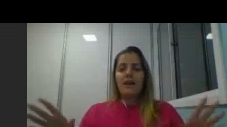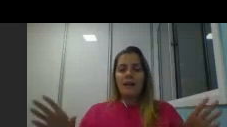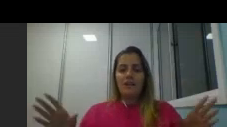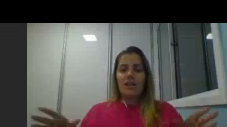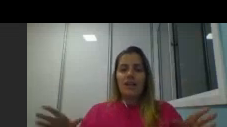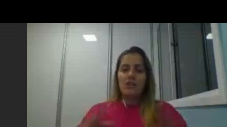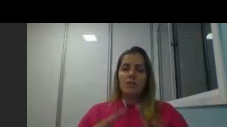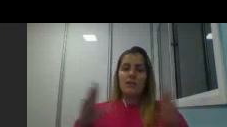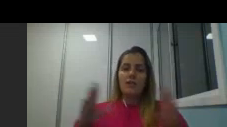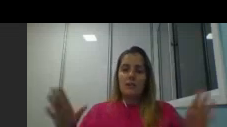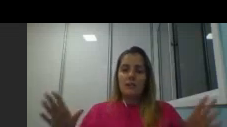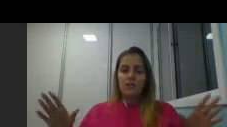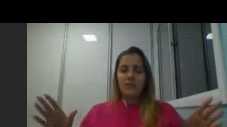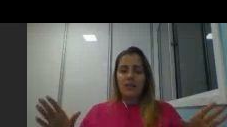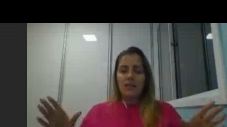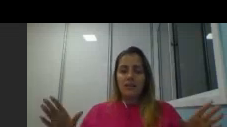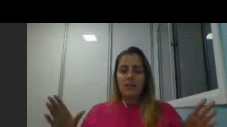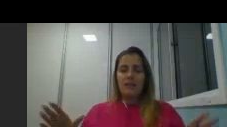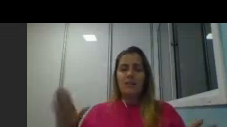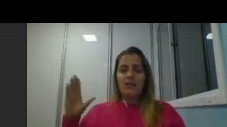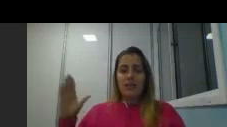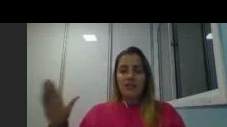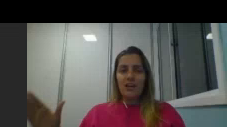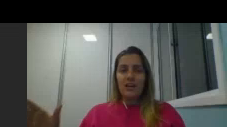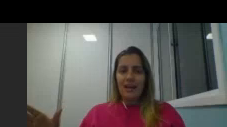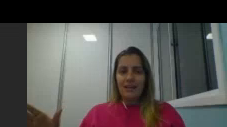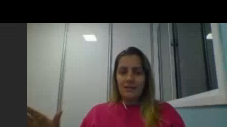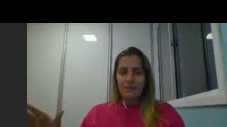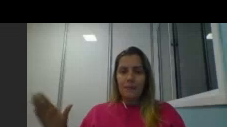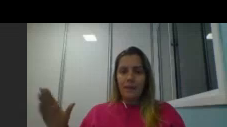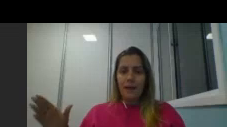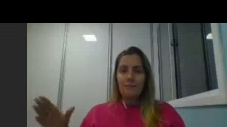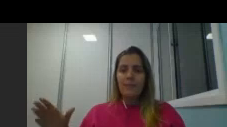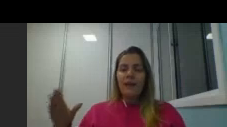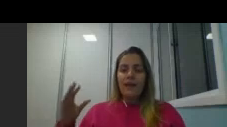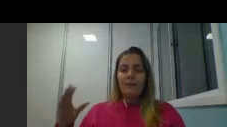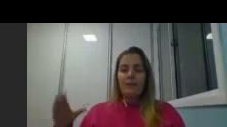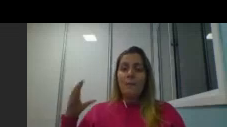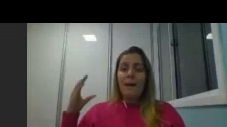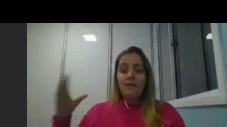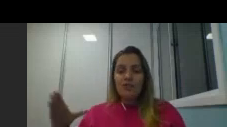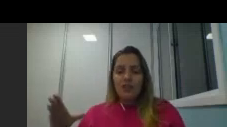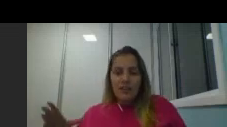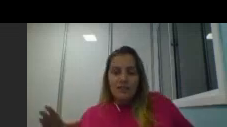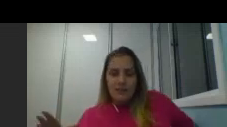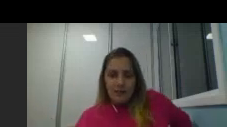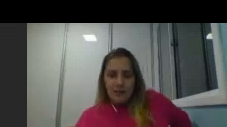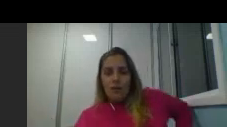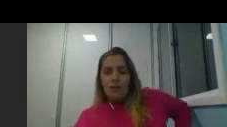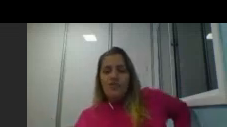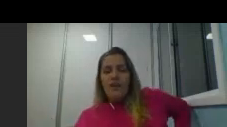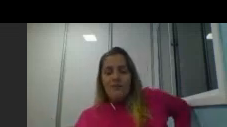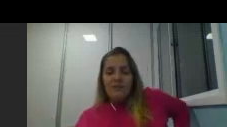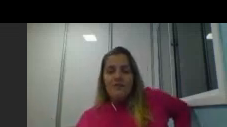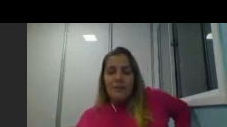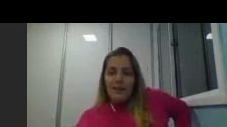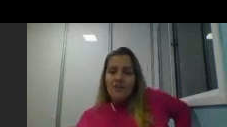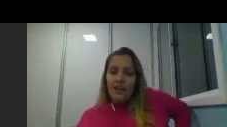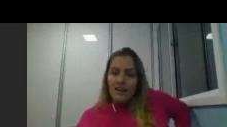gente separa a genética em dois campos diferentes. Nós temos a genética clássica, tá? Que ela vê um padrão de herança,